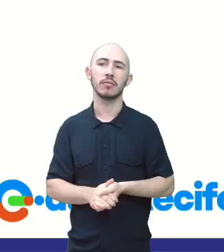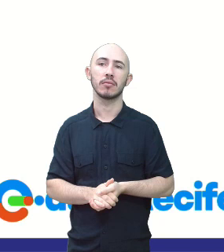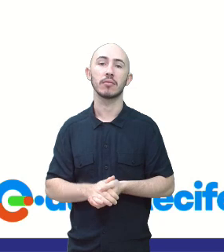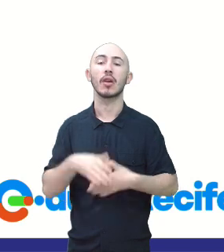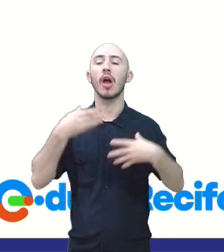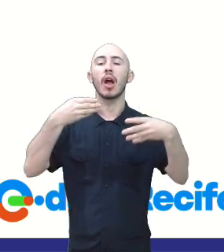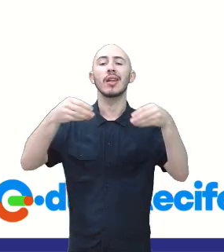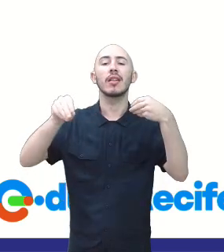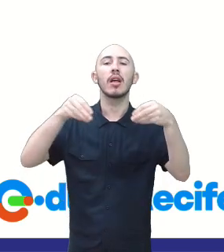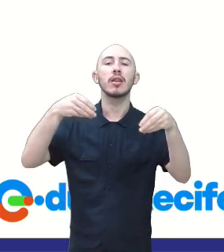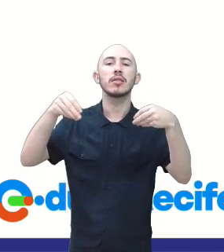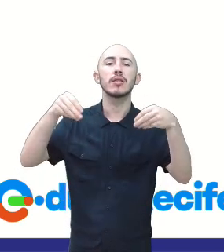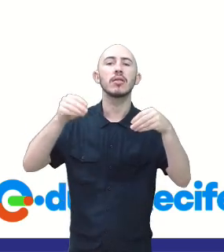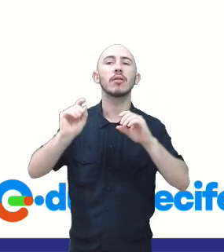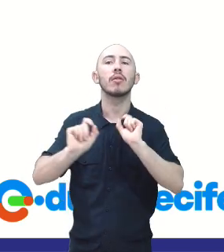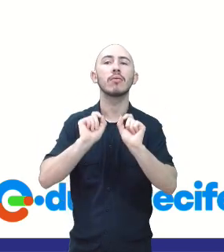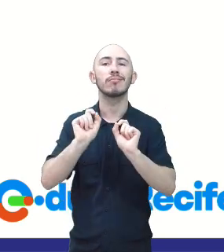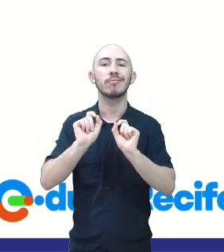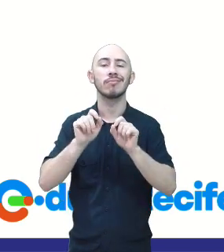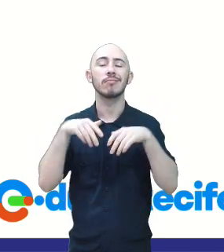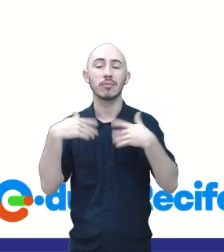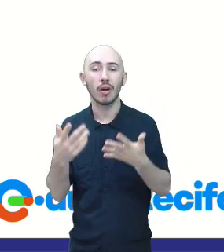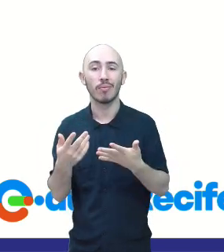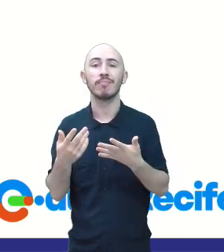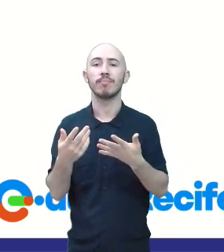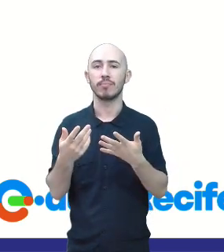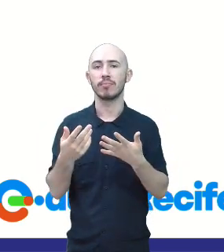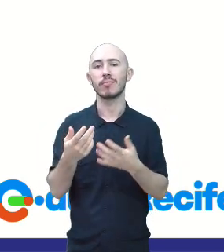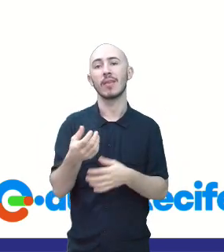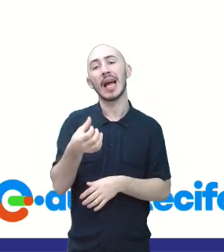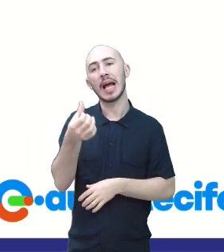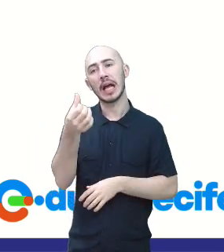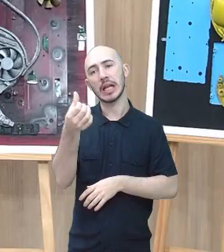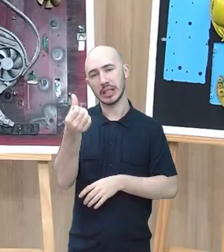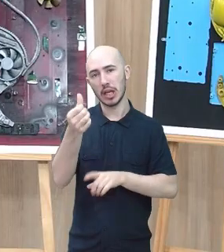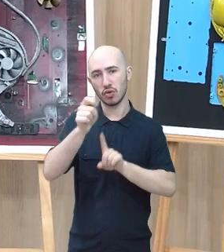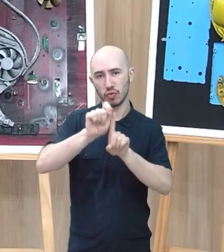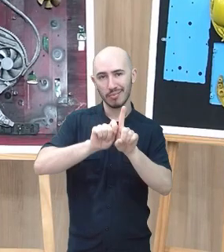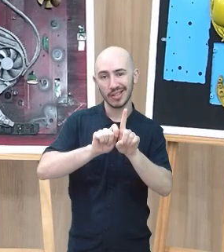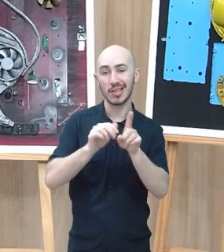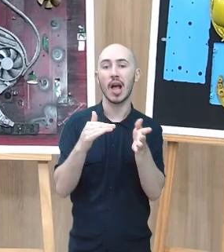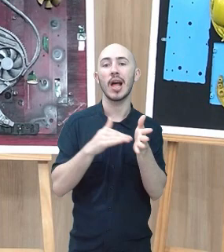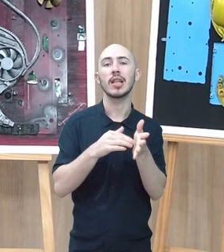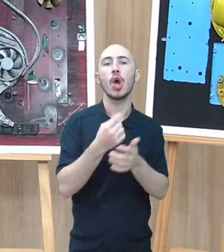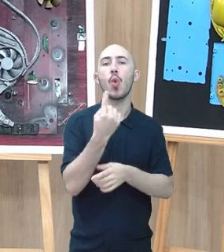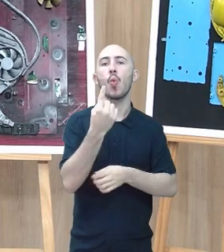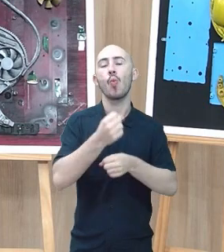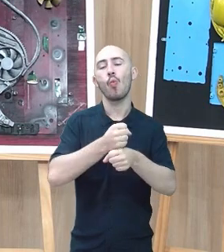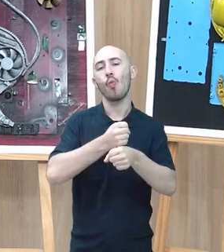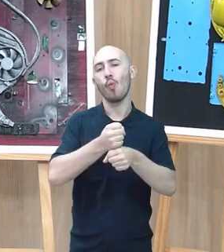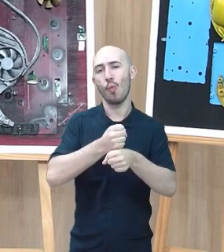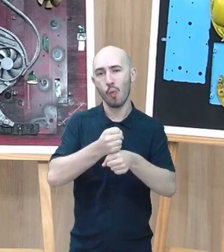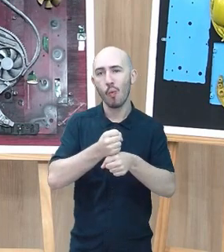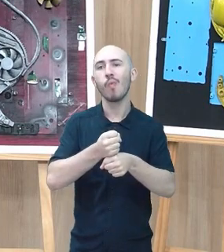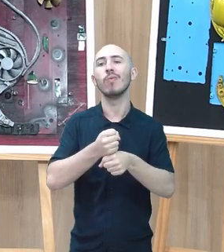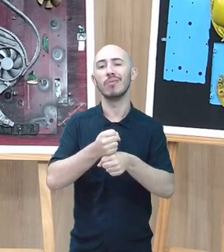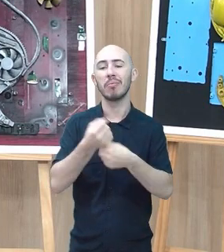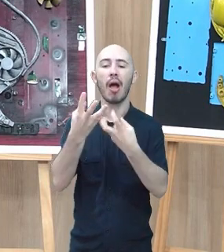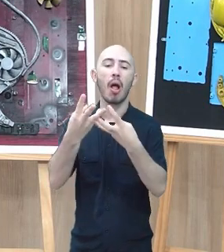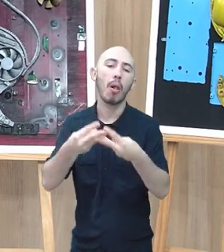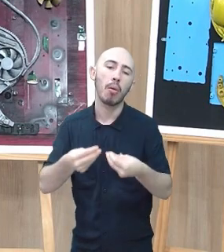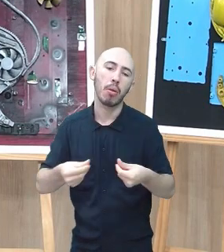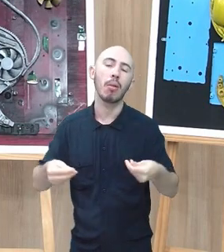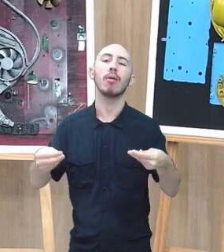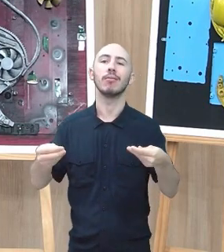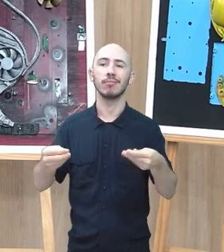O tecido de 6 meses a 1 ano, né? A roupa, as vestimentas nossas, também quando a gente descarta ela, a gente tem